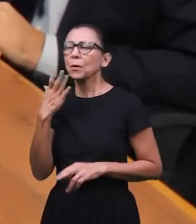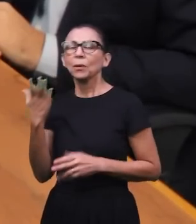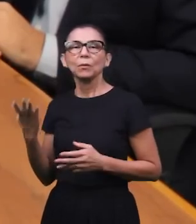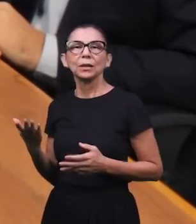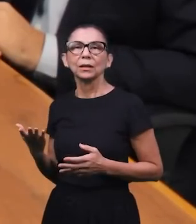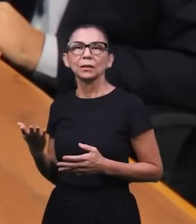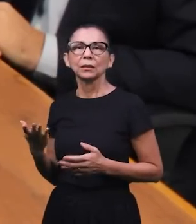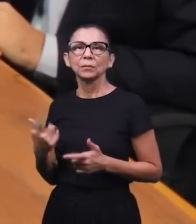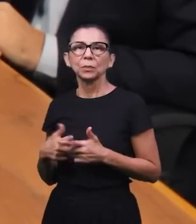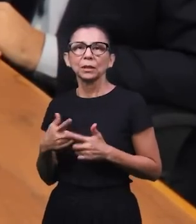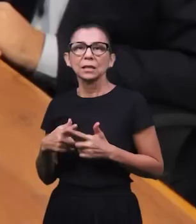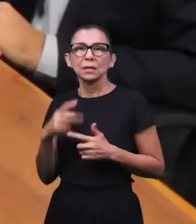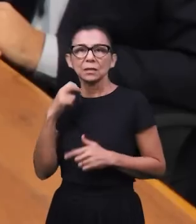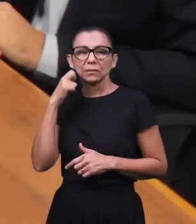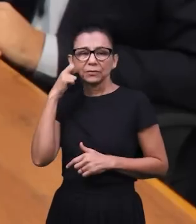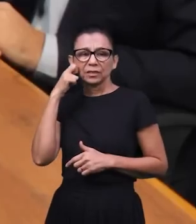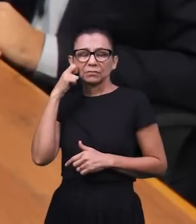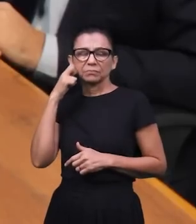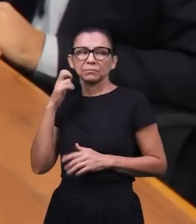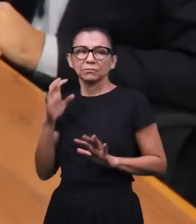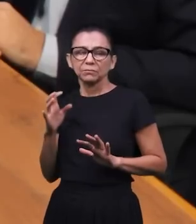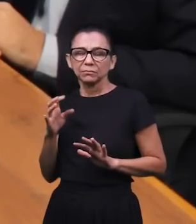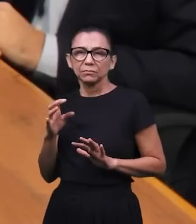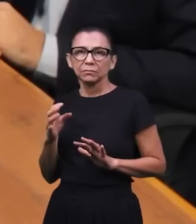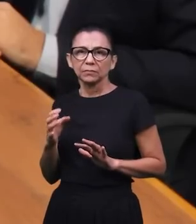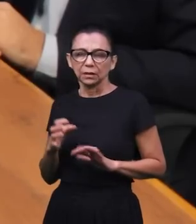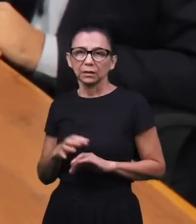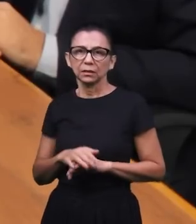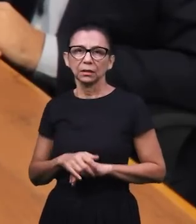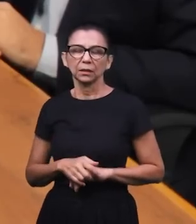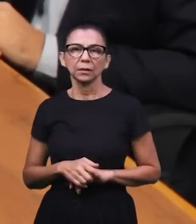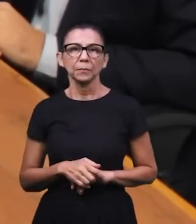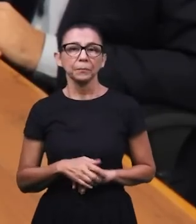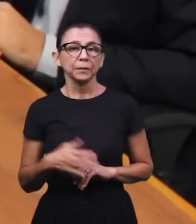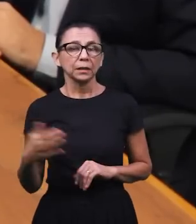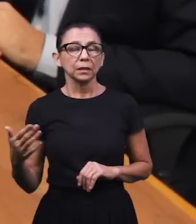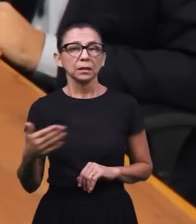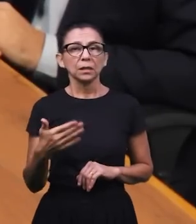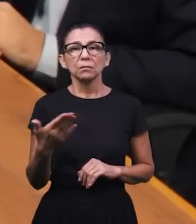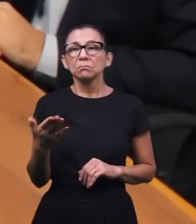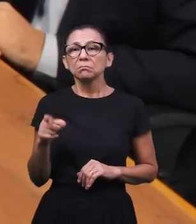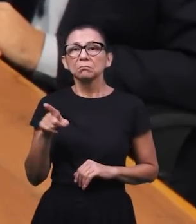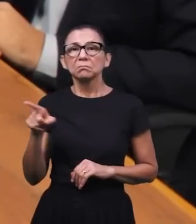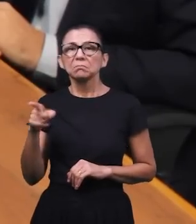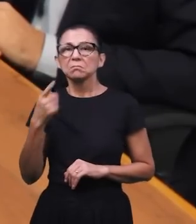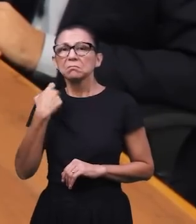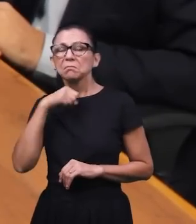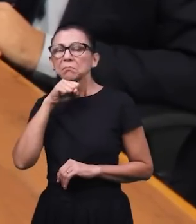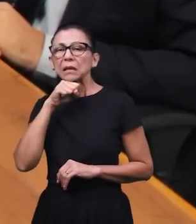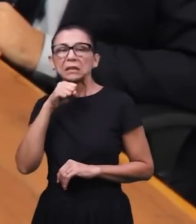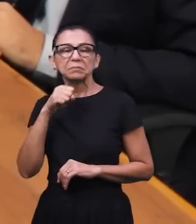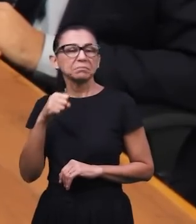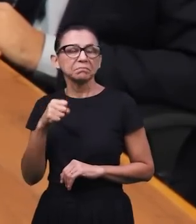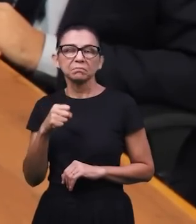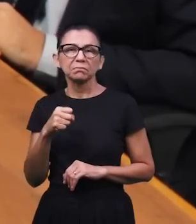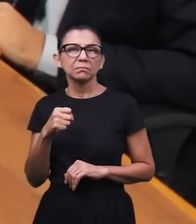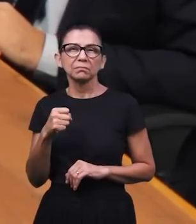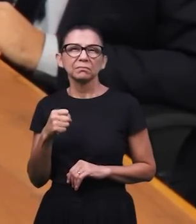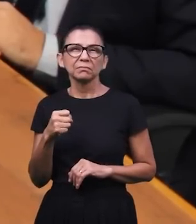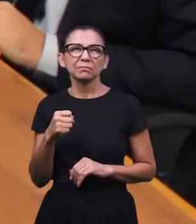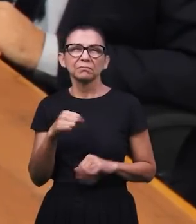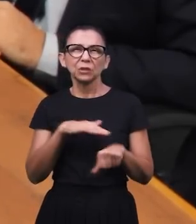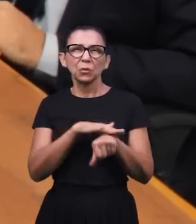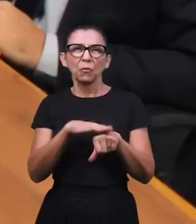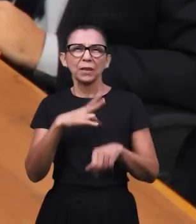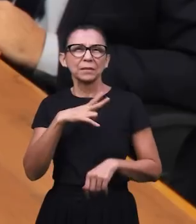perguntas e falar como é que está se sentindo, porque às vezes ele não tem ninguém para conversar, os pais não dão abertura para ele falar nada, só quer ele